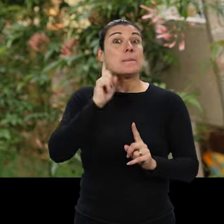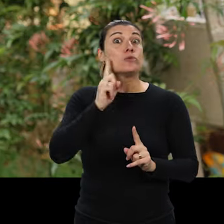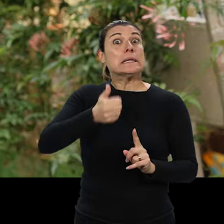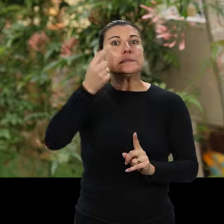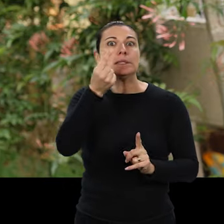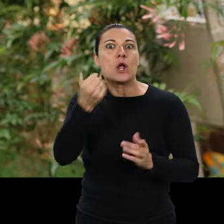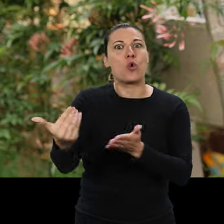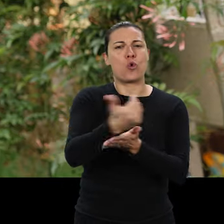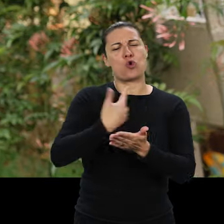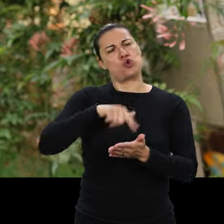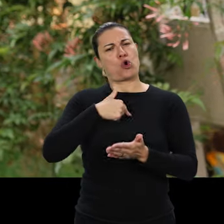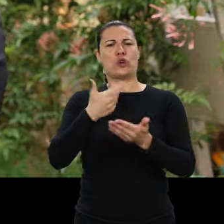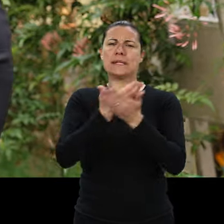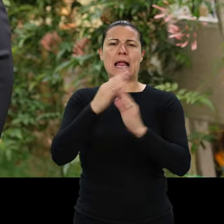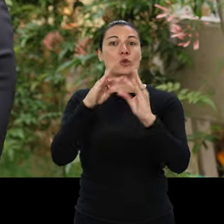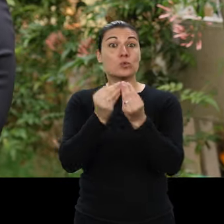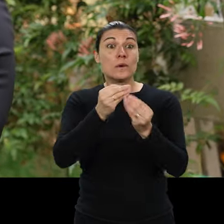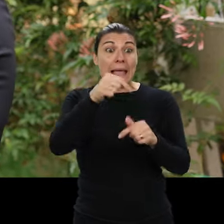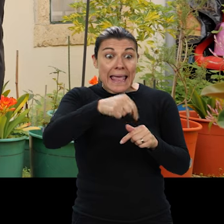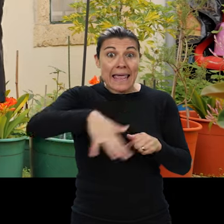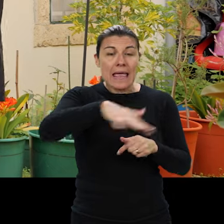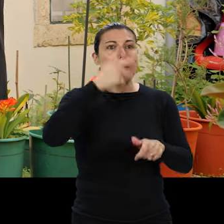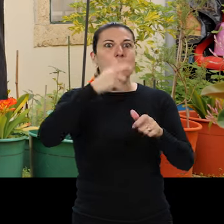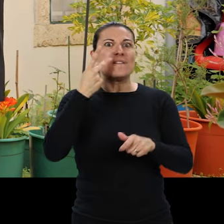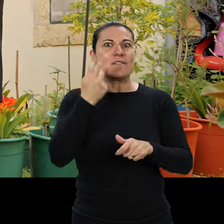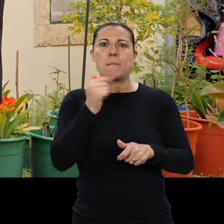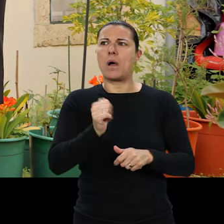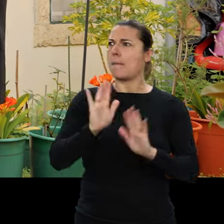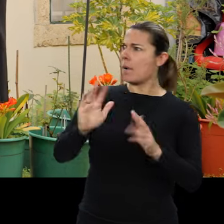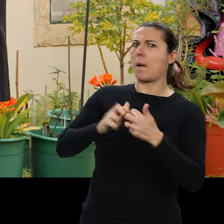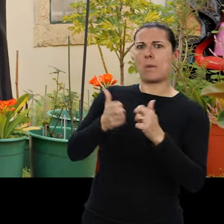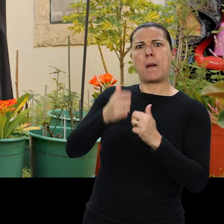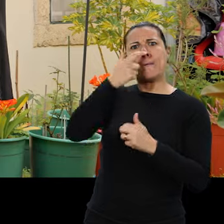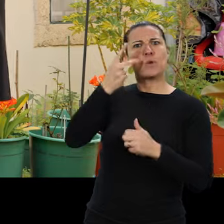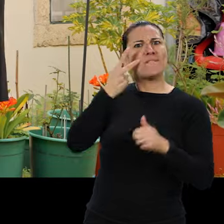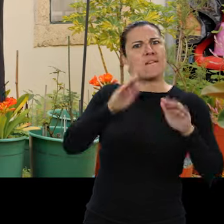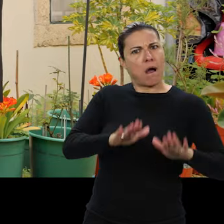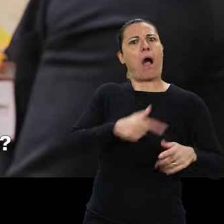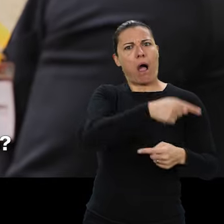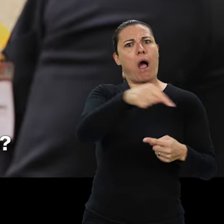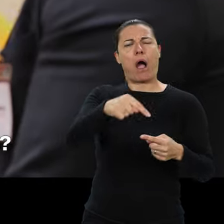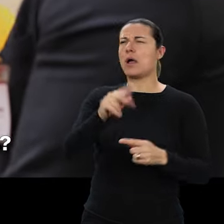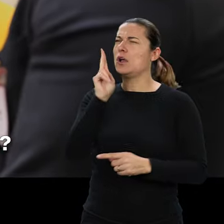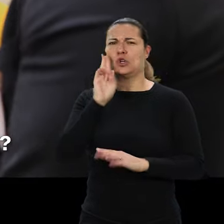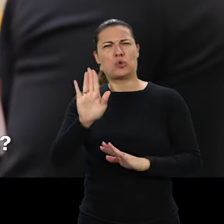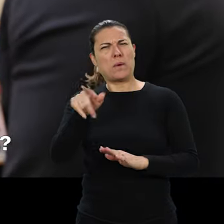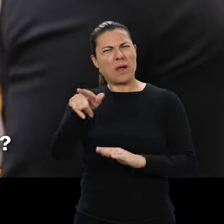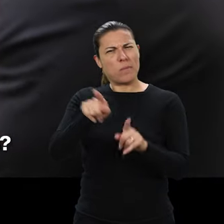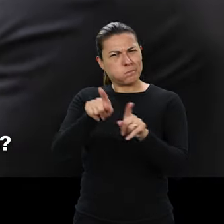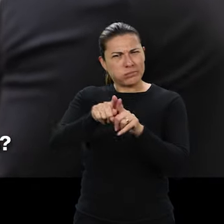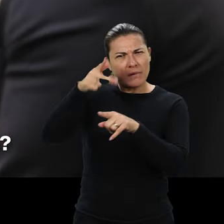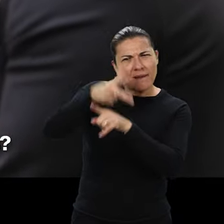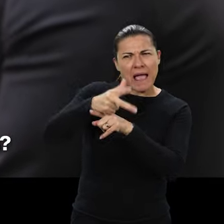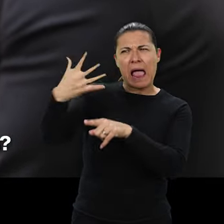ter lucro. Nós tratamos de tudo. Aqui não pode é viver gente. Mas há um problema. Vive aqui gente. Desculpe lá, isto é